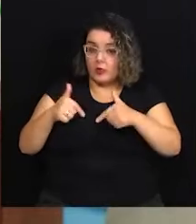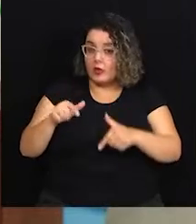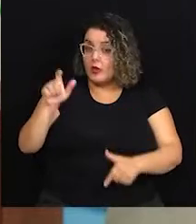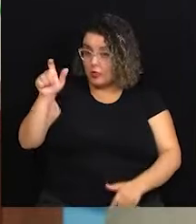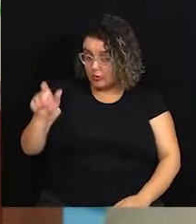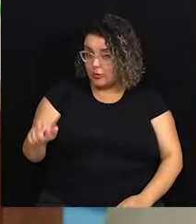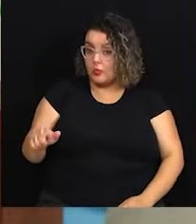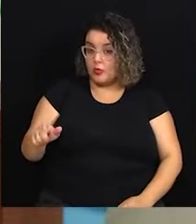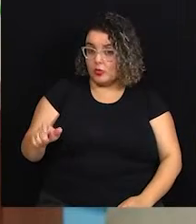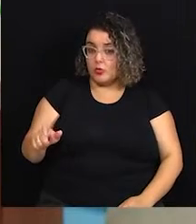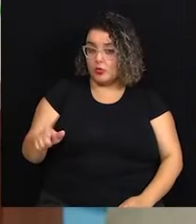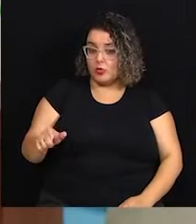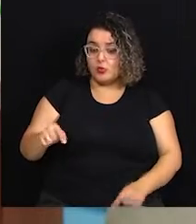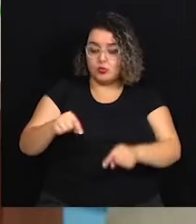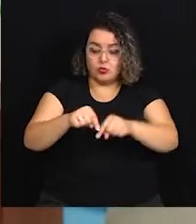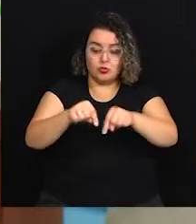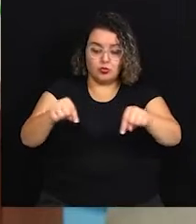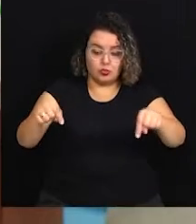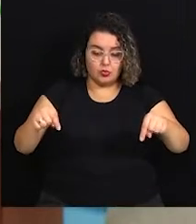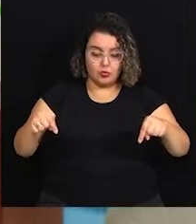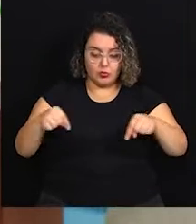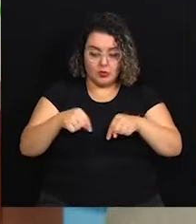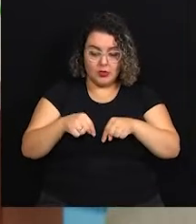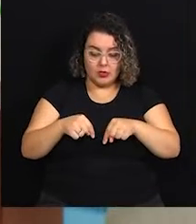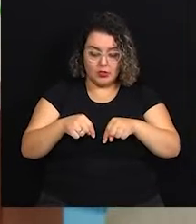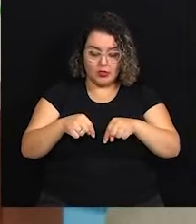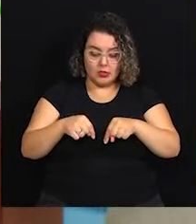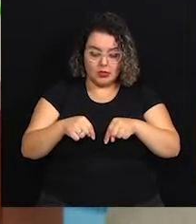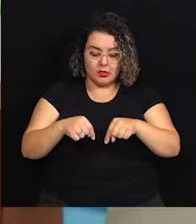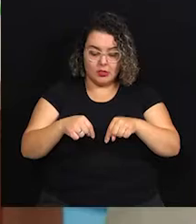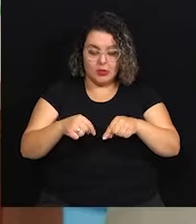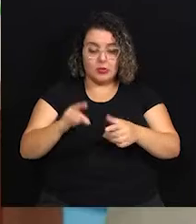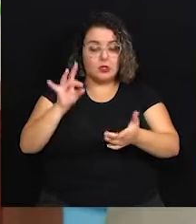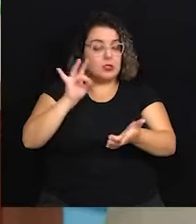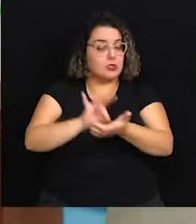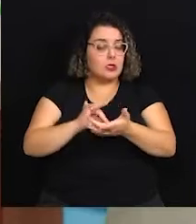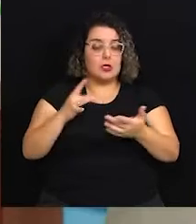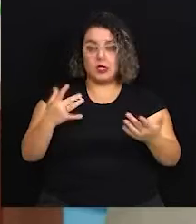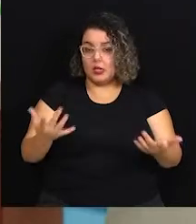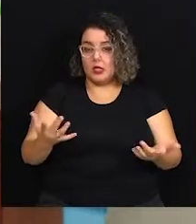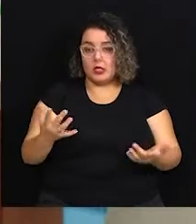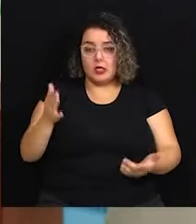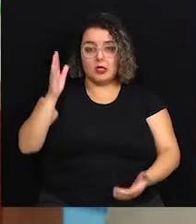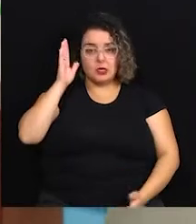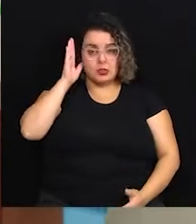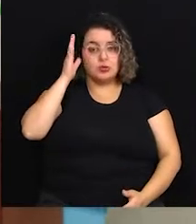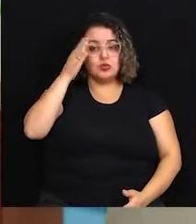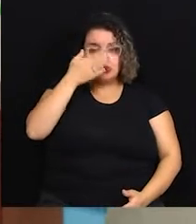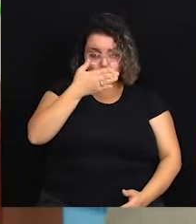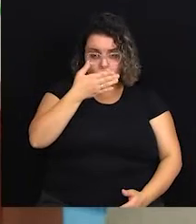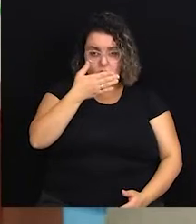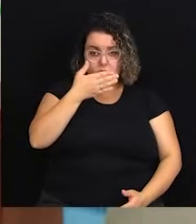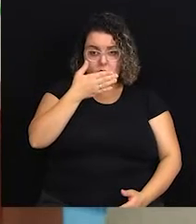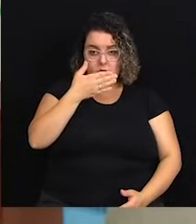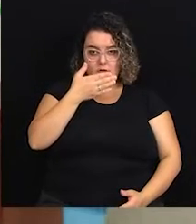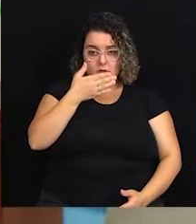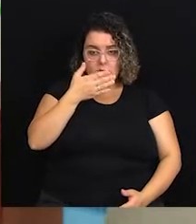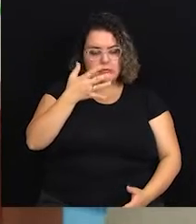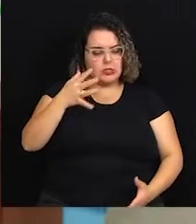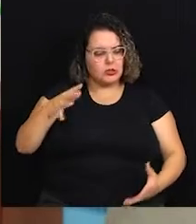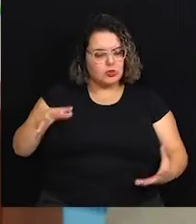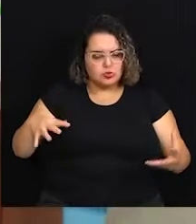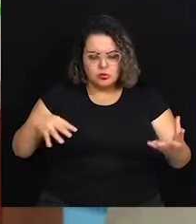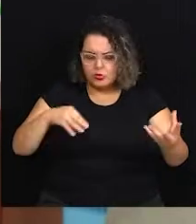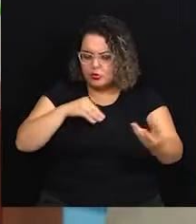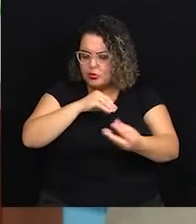com uma pessoa numa sala, entre quatro paredes, e, na realidade, a surdo-cegueira, ela envolve